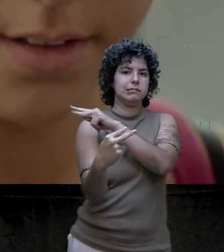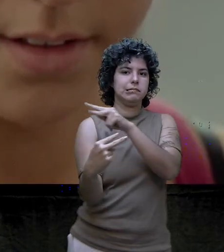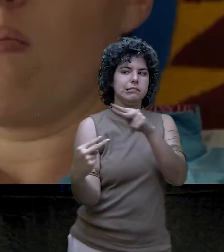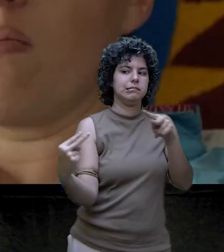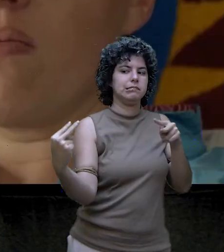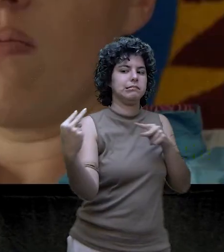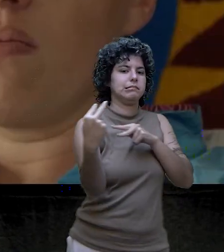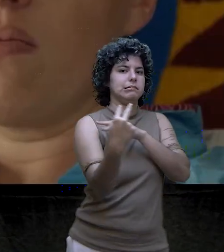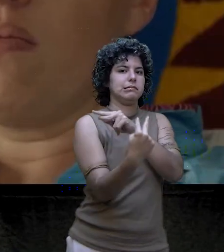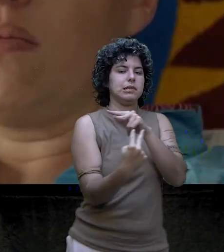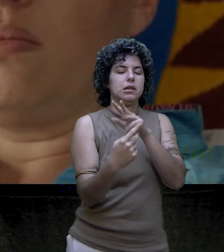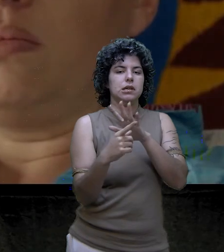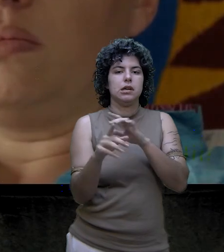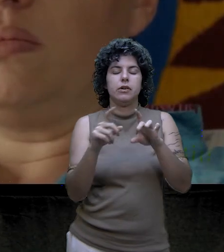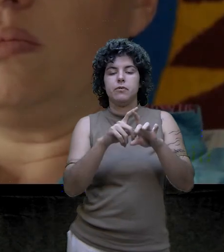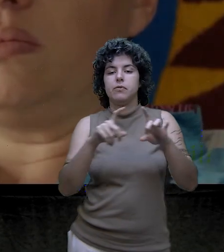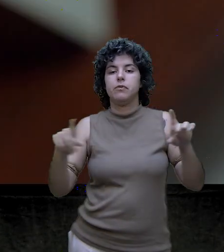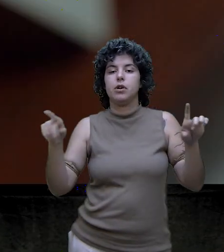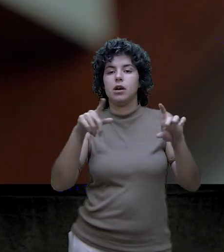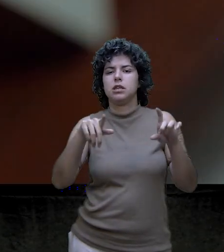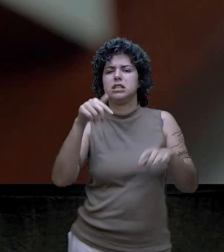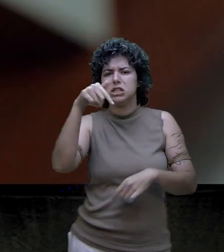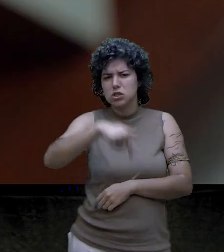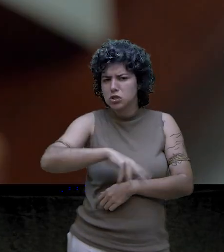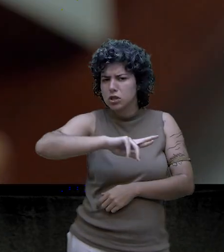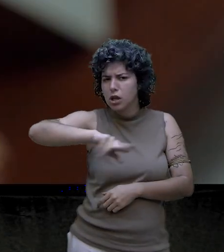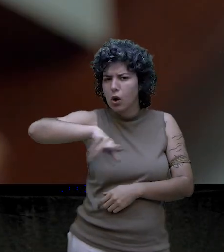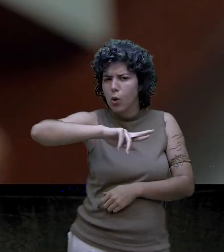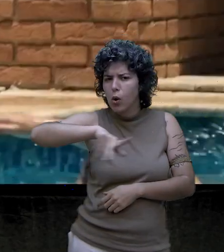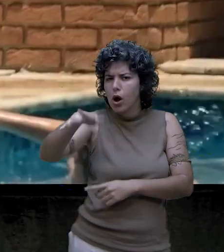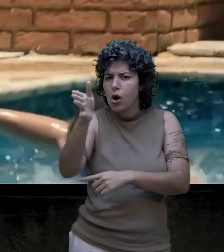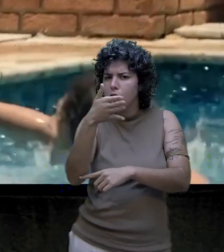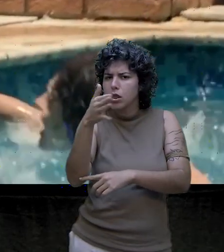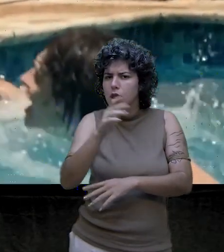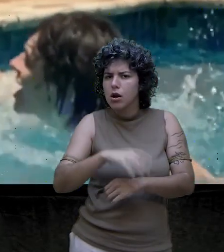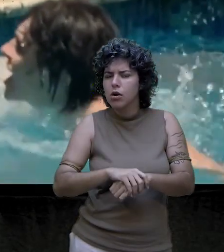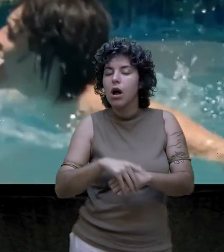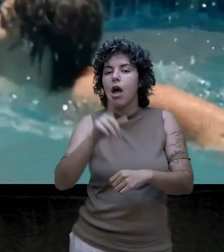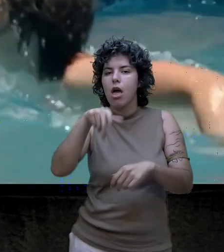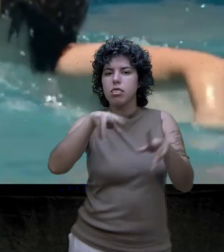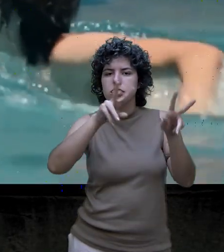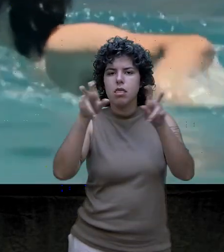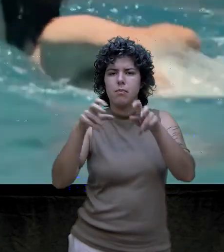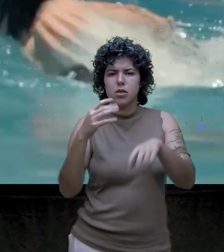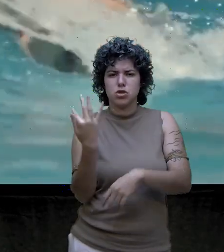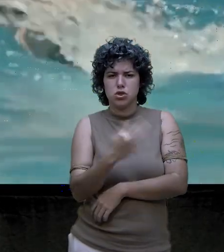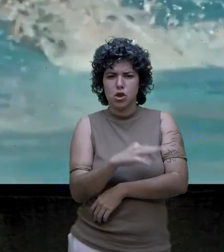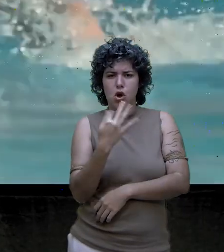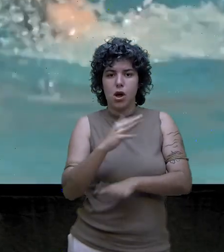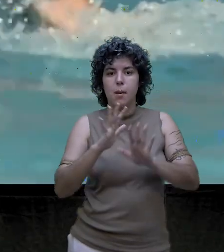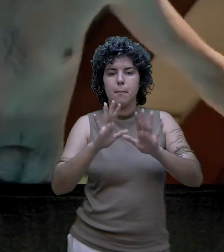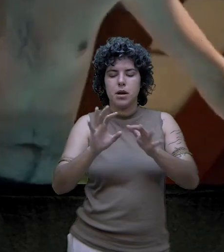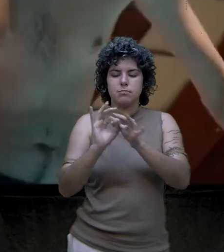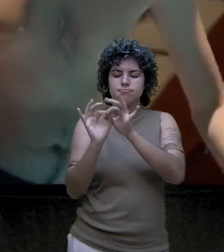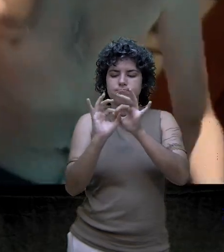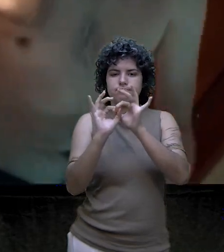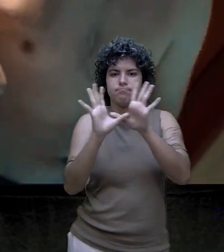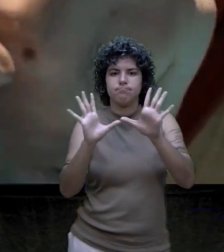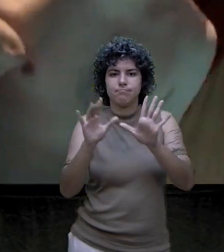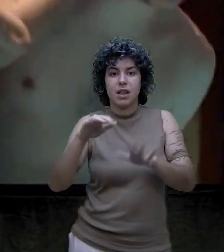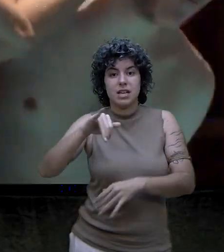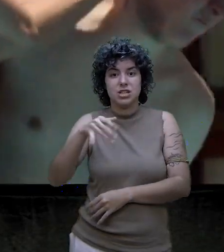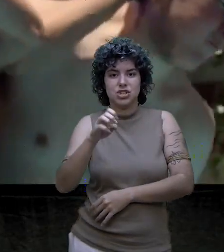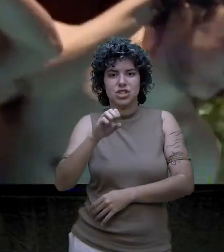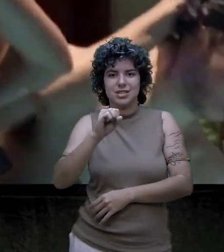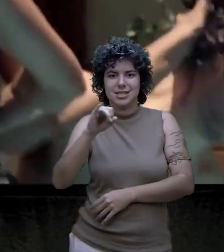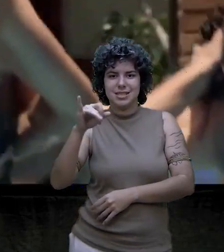que maternidade e classe social são temas que doem, mas também libertam. E olha que Jéssica é a heroína sem capa